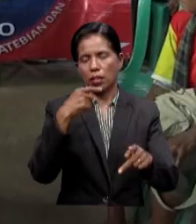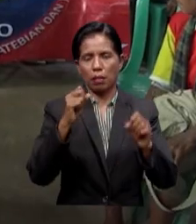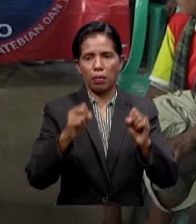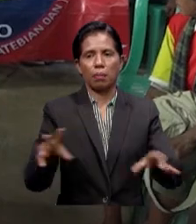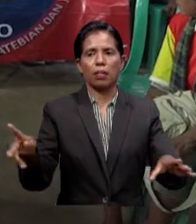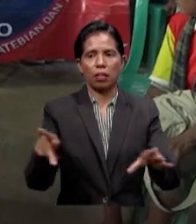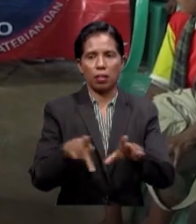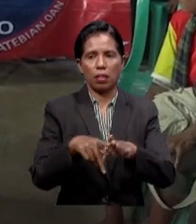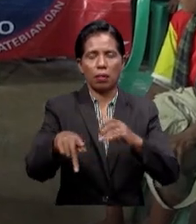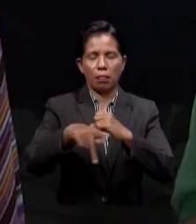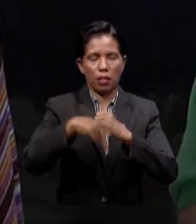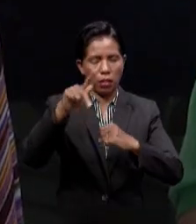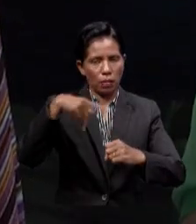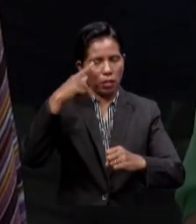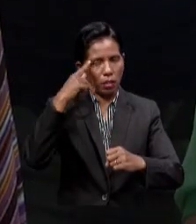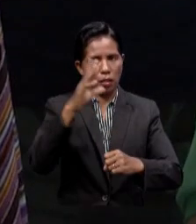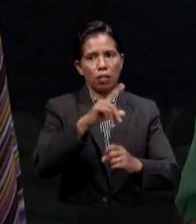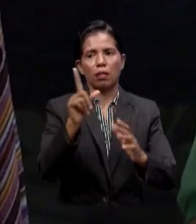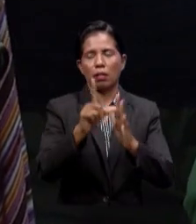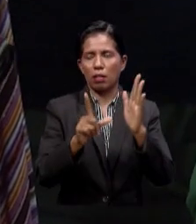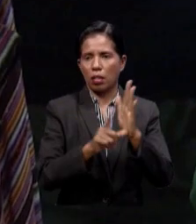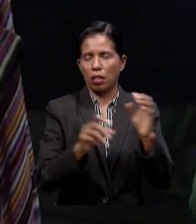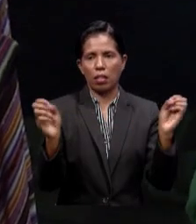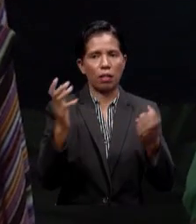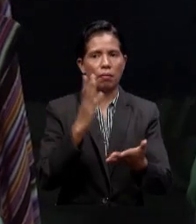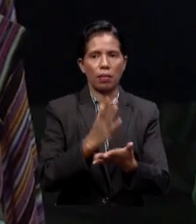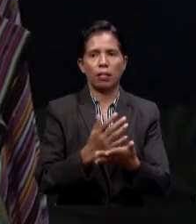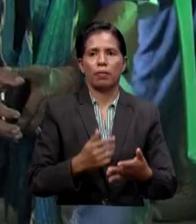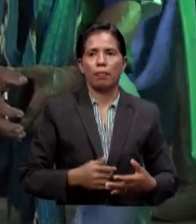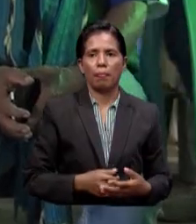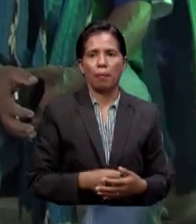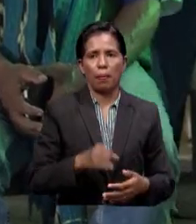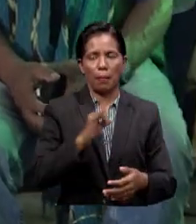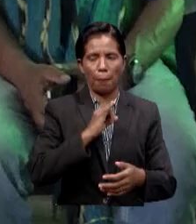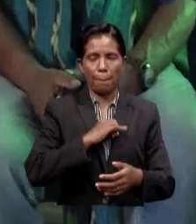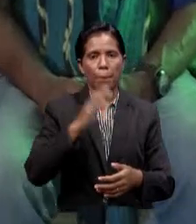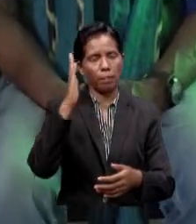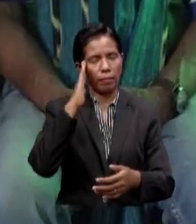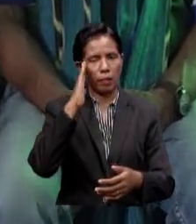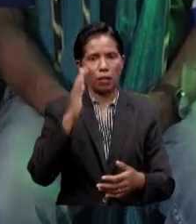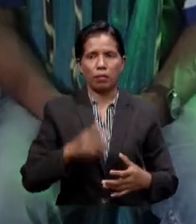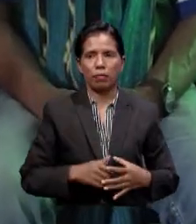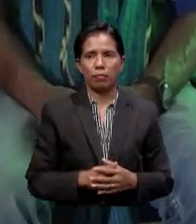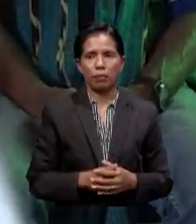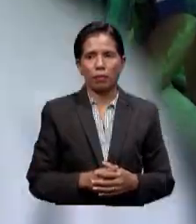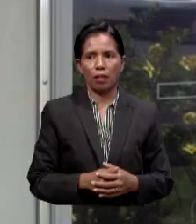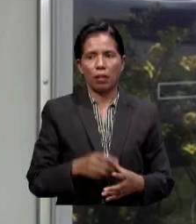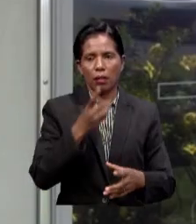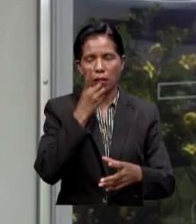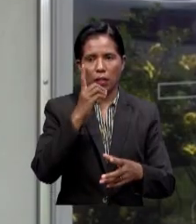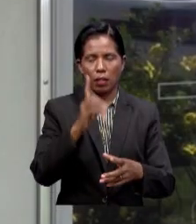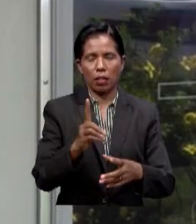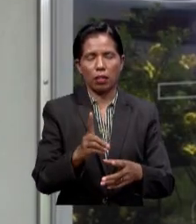parte e repartir o político no lei labando. Hau hanuin, nemos declaração mamo